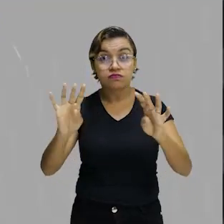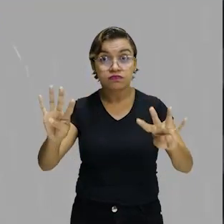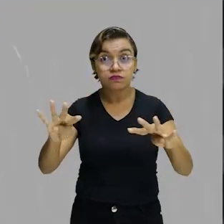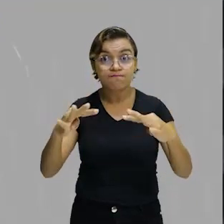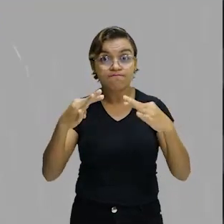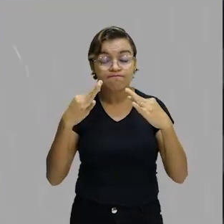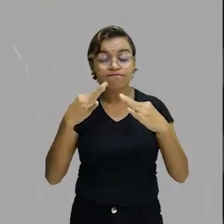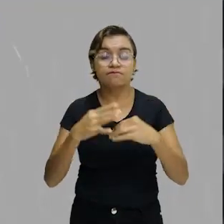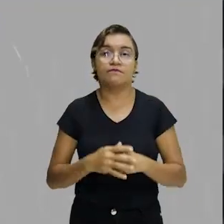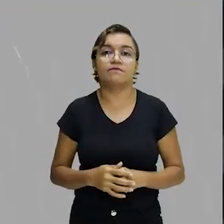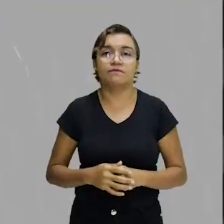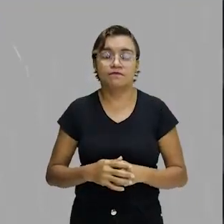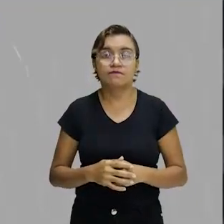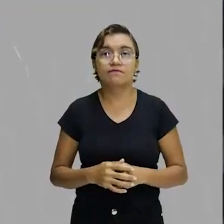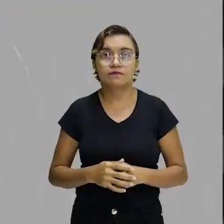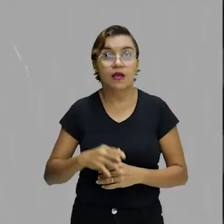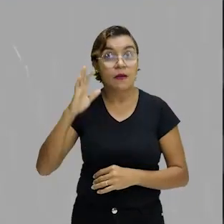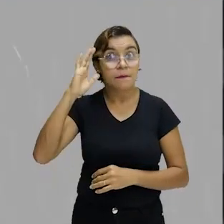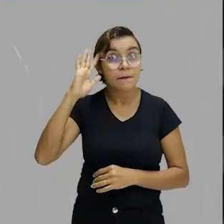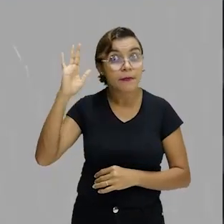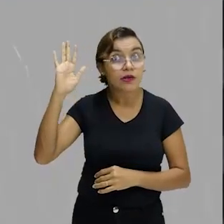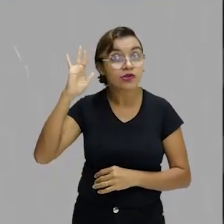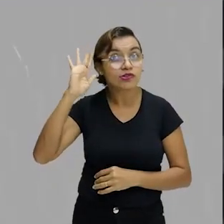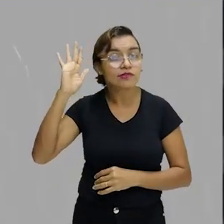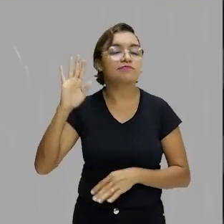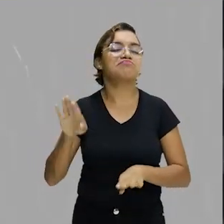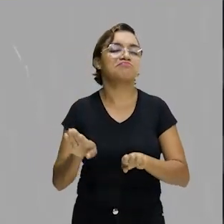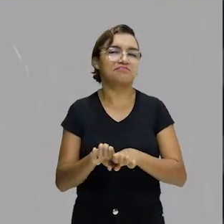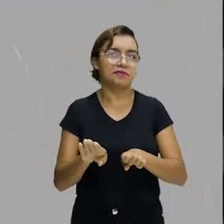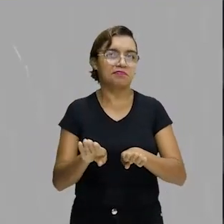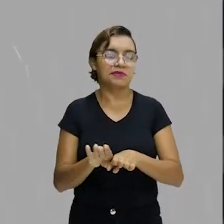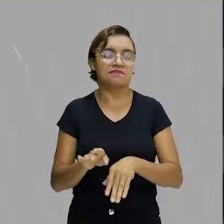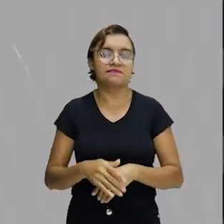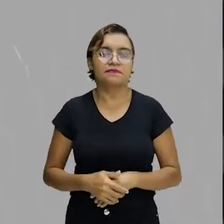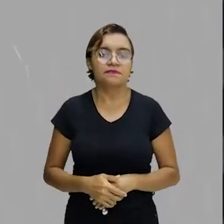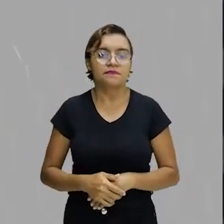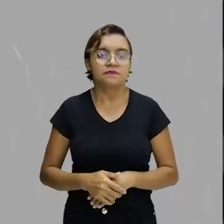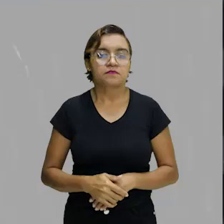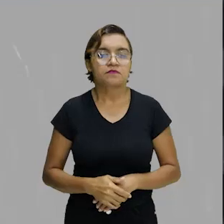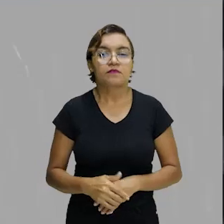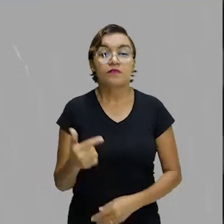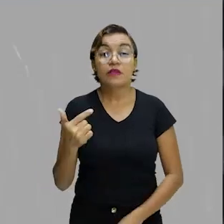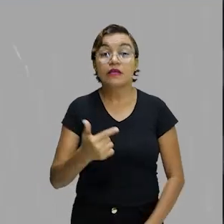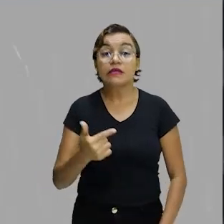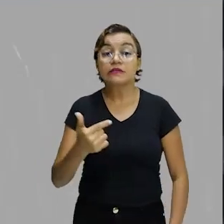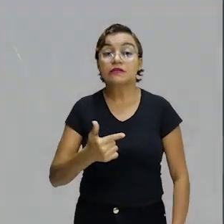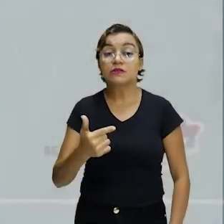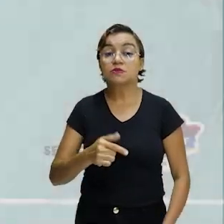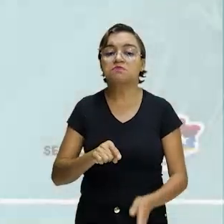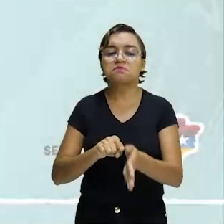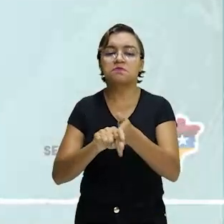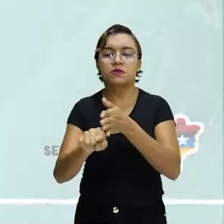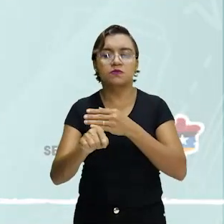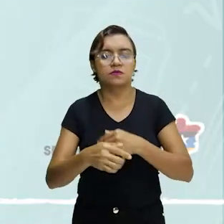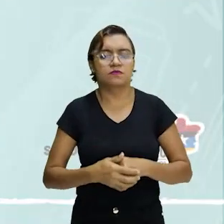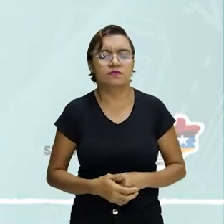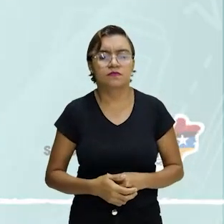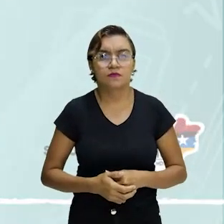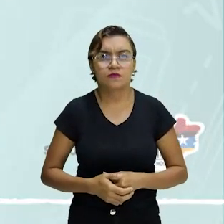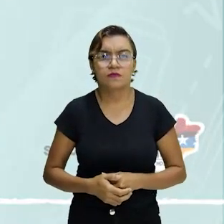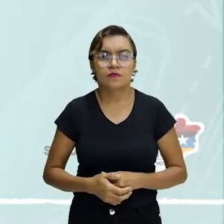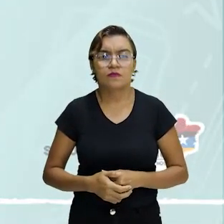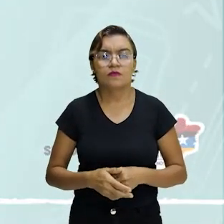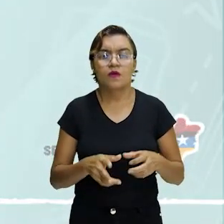como diria o nosso amigo Einstein, imaginação. Vamos lá. Vamos para a segunda questão. Observe o